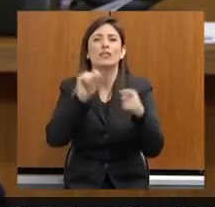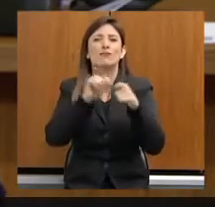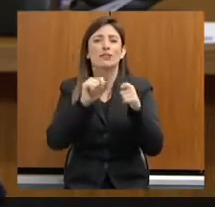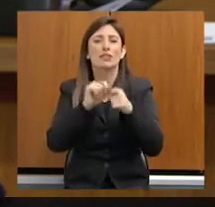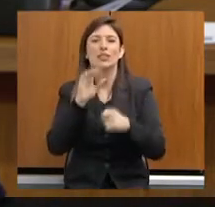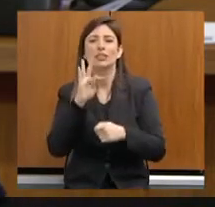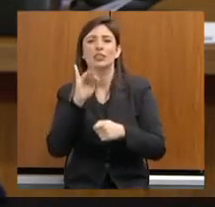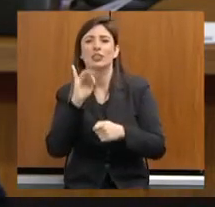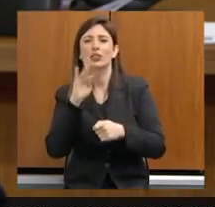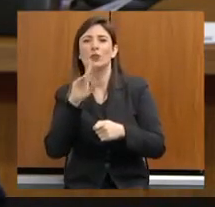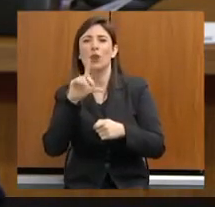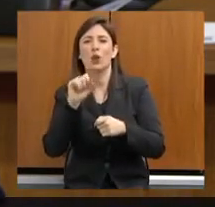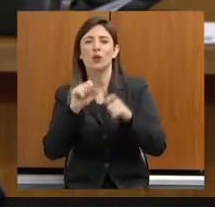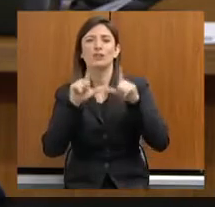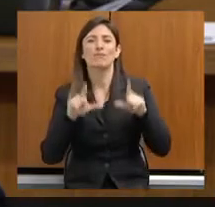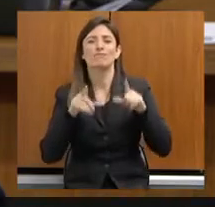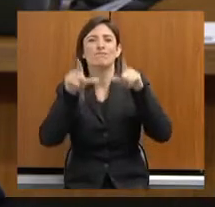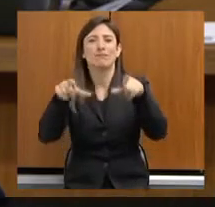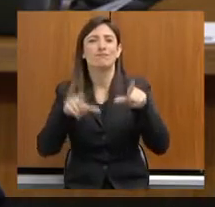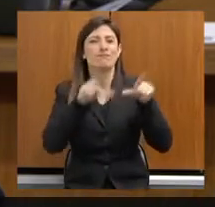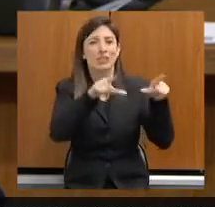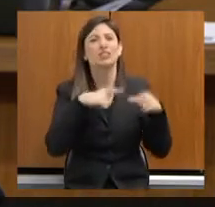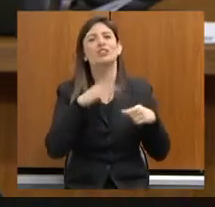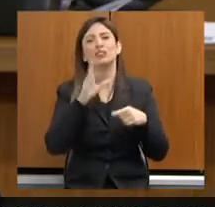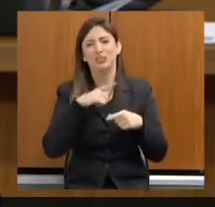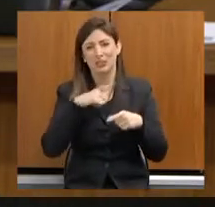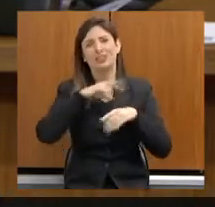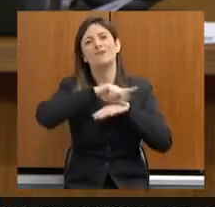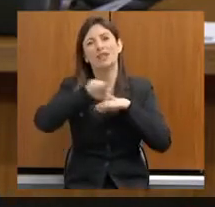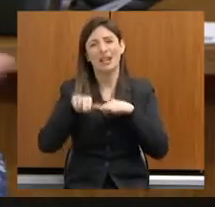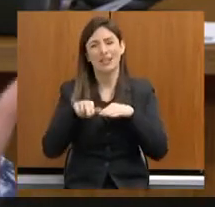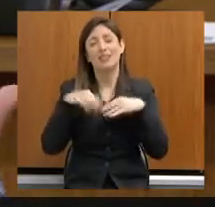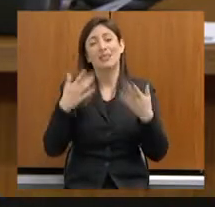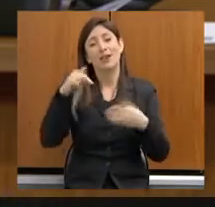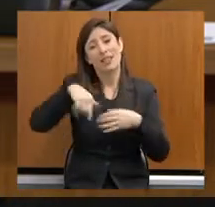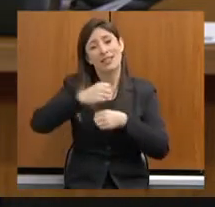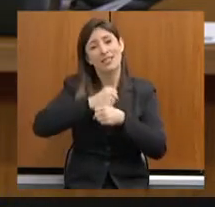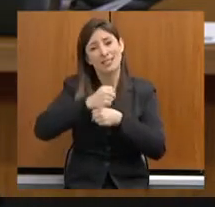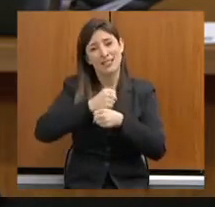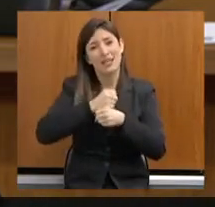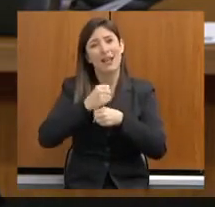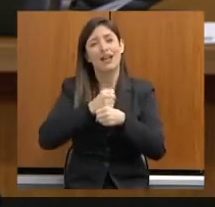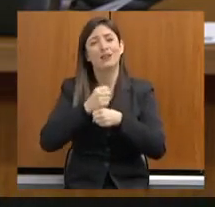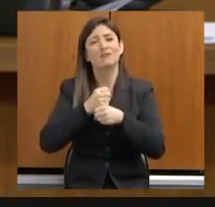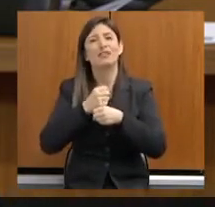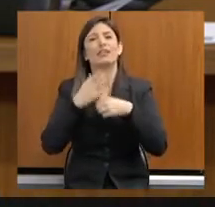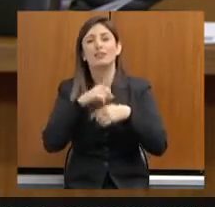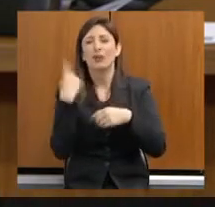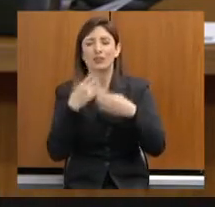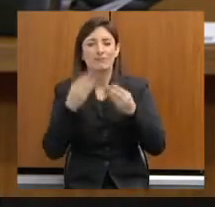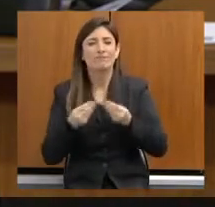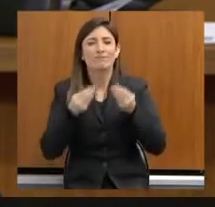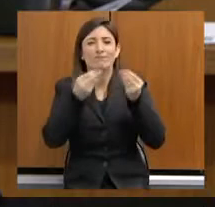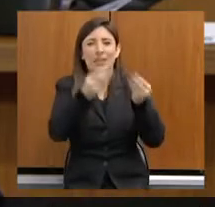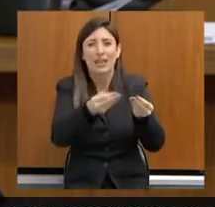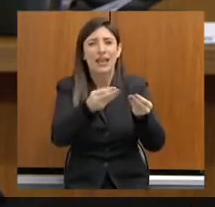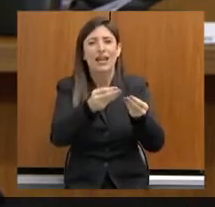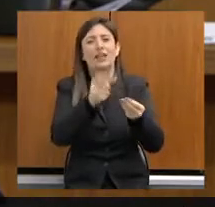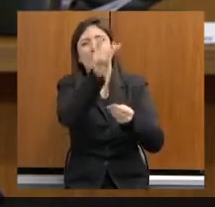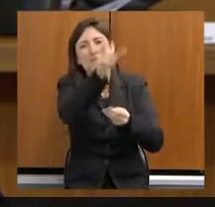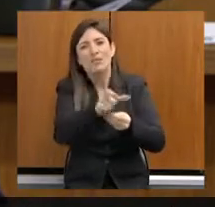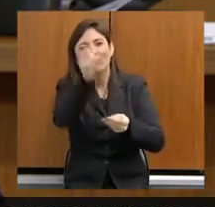tem inclusive título para ser entregue que vão ser entregues directamente aos produtores até para evitar É